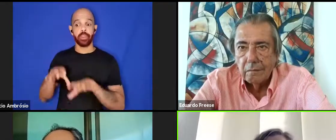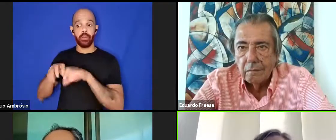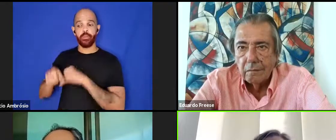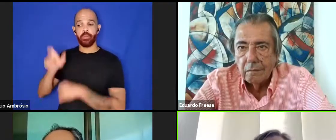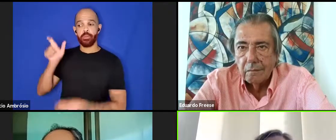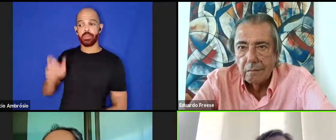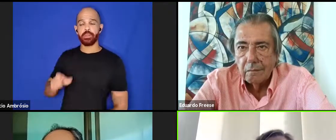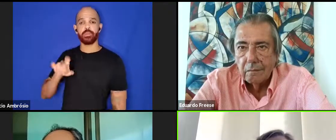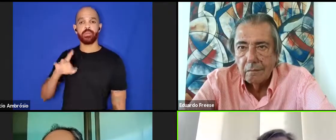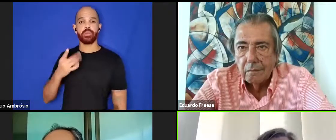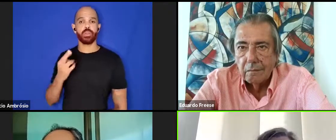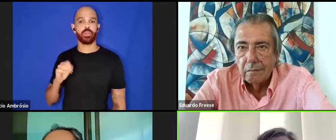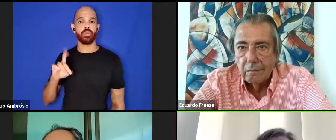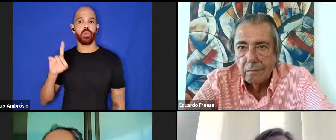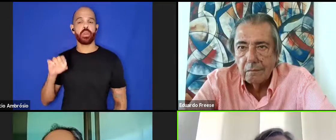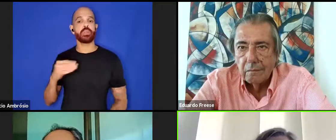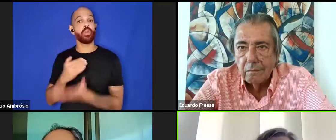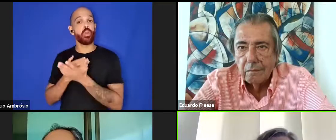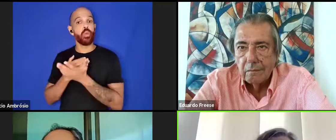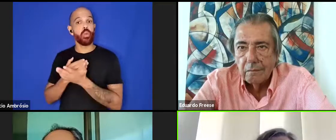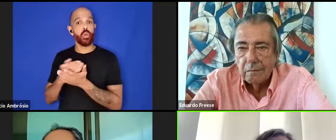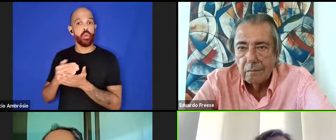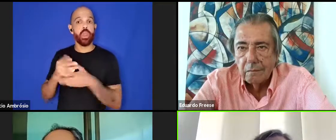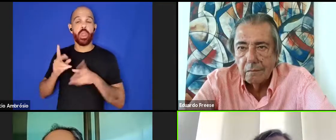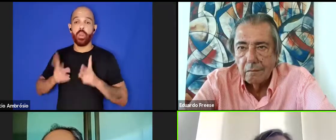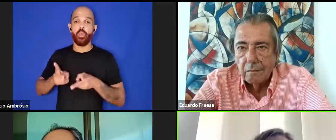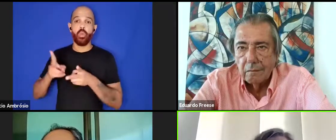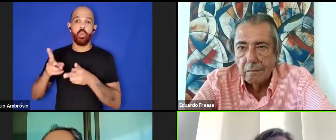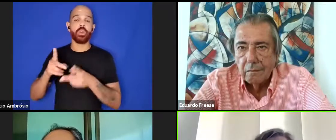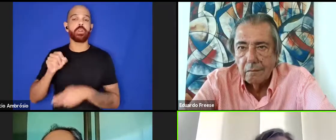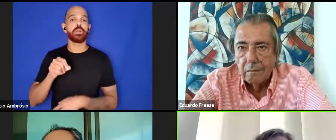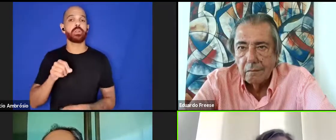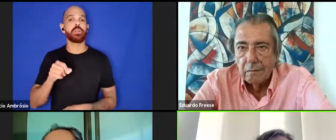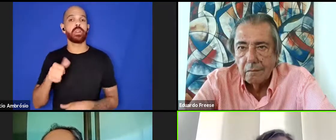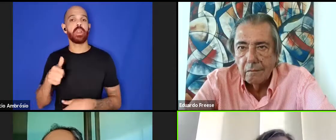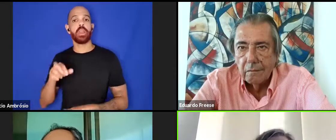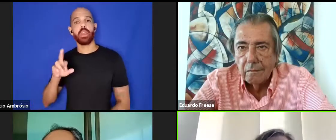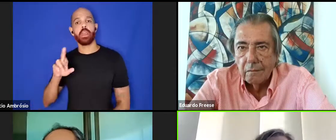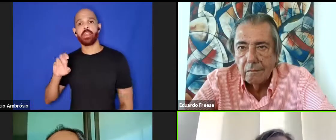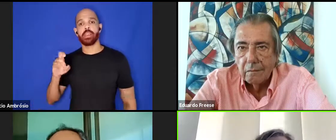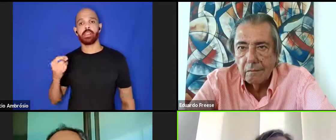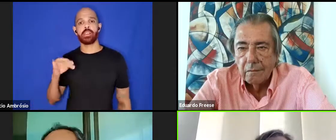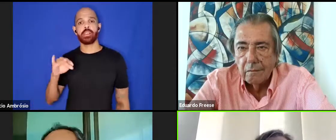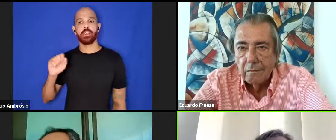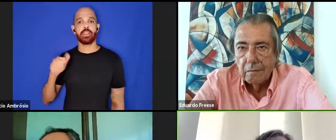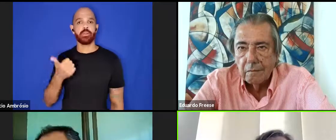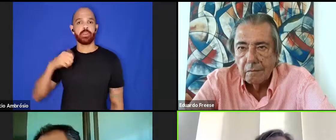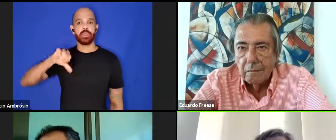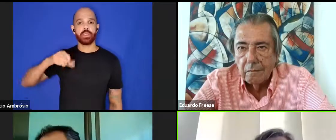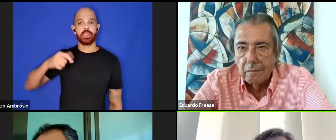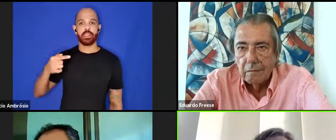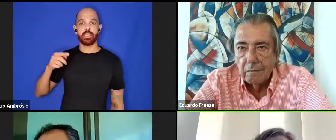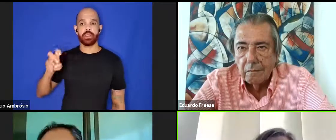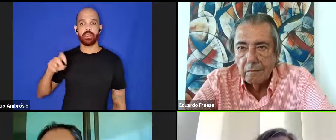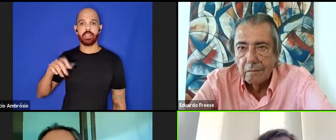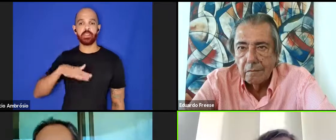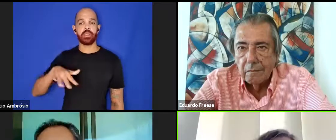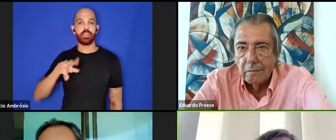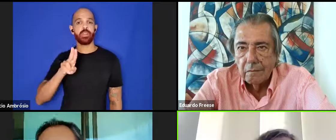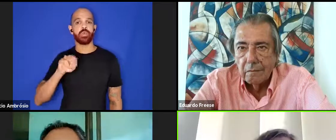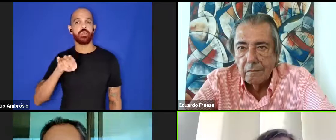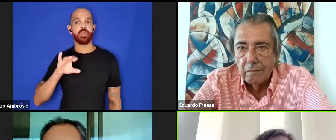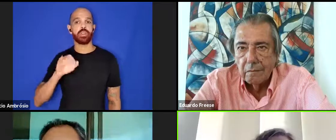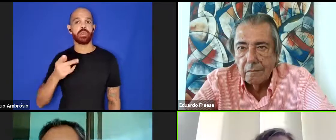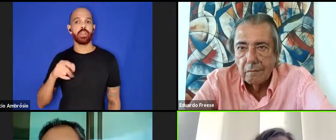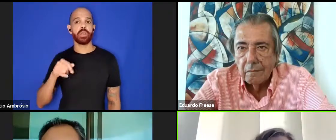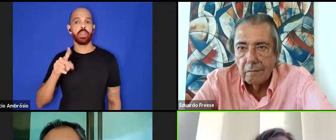inicia, que dá continuidade na residência em 1975 na Unicamp, é transferida para a Escola